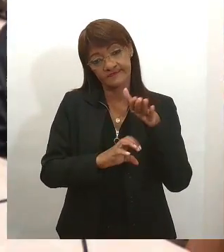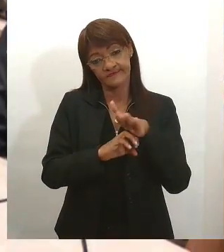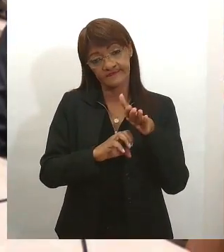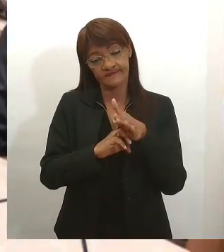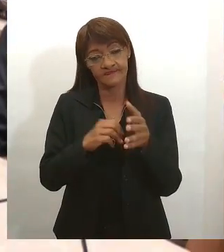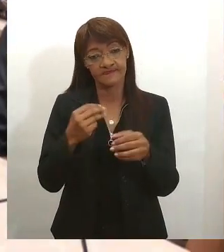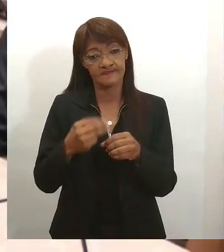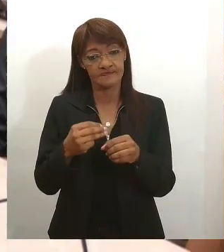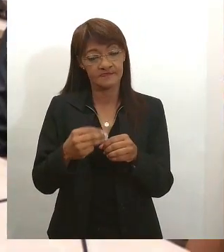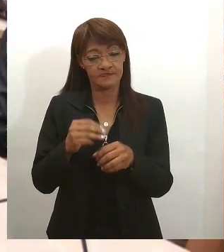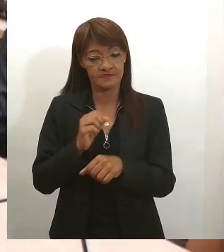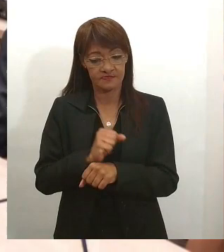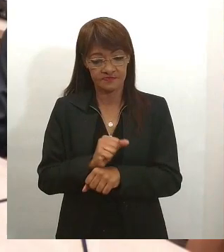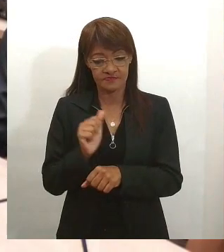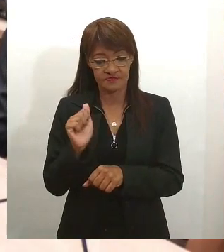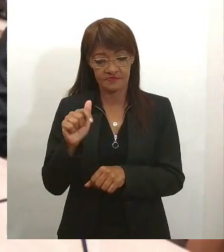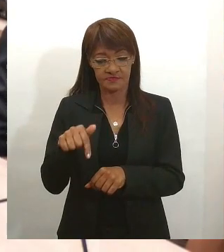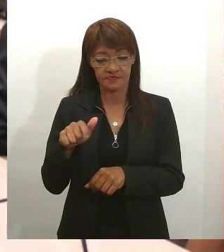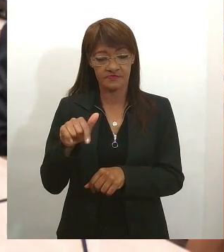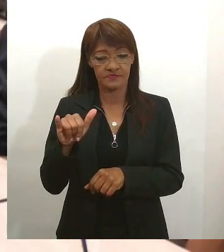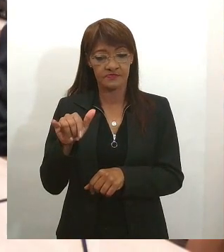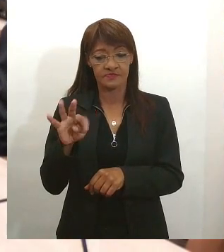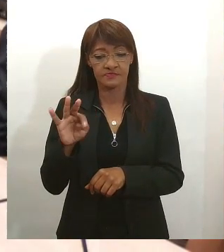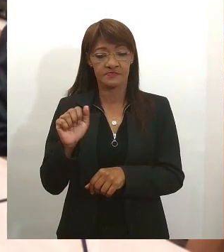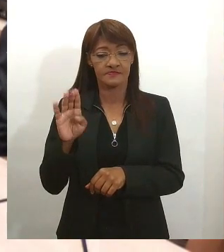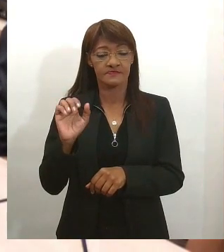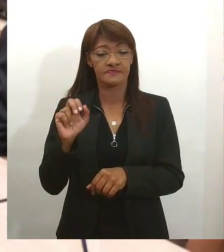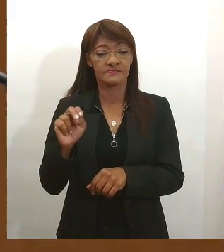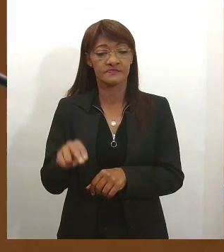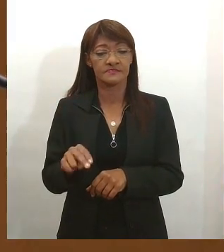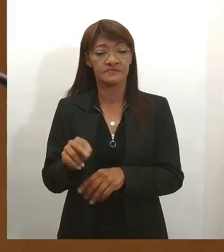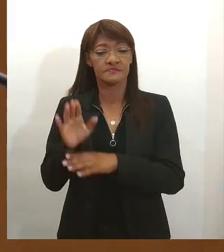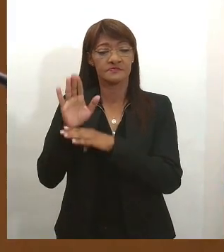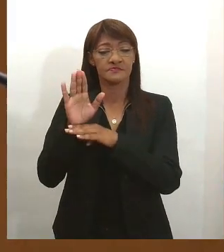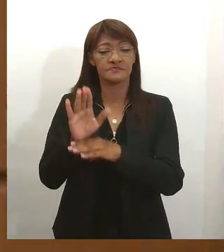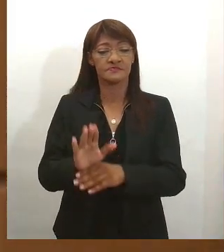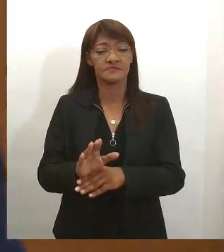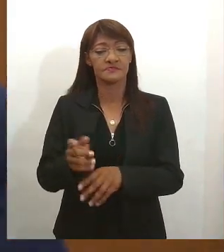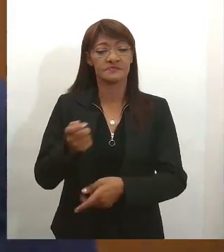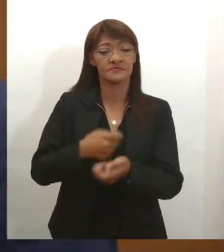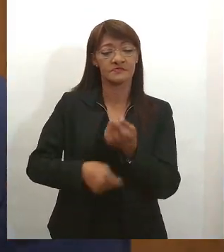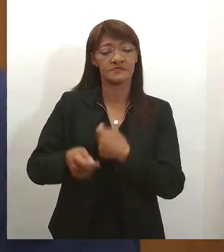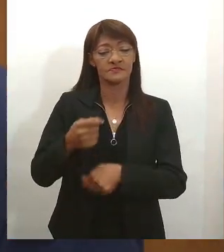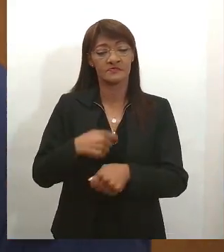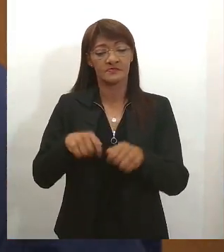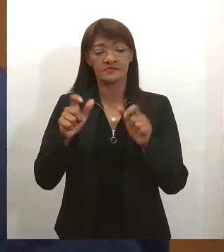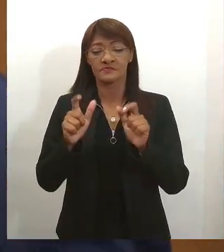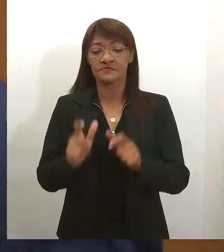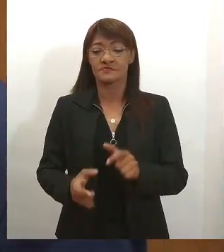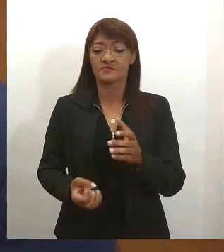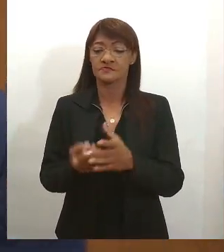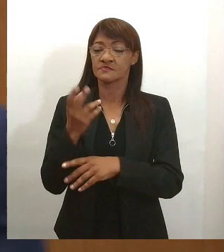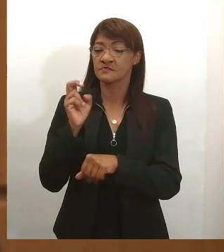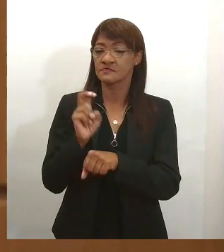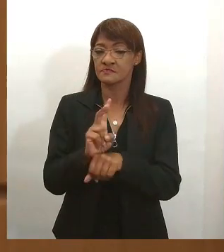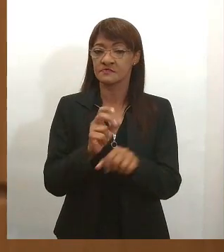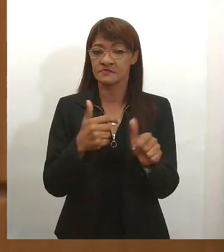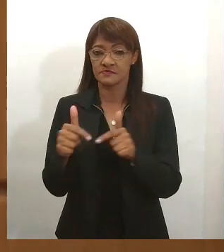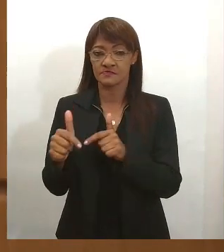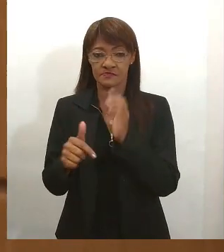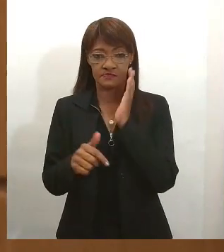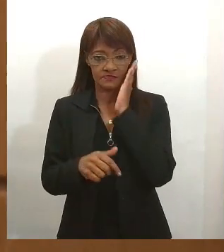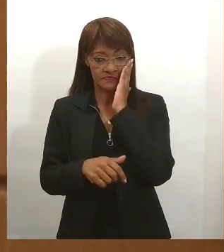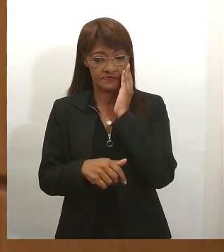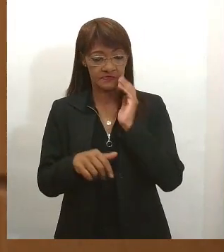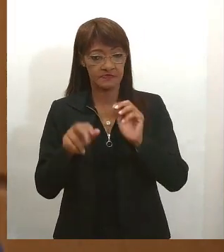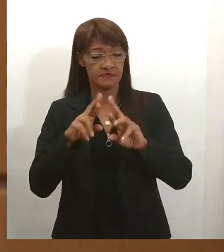eles têm ajudado a fortalecer a economia da região com a geração de emprego e renda. No grande expediente, o deputado Marcos Oliveira